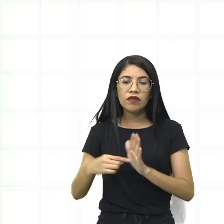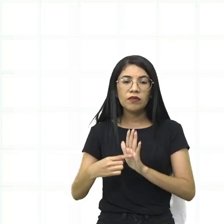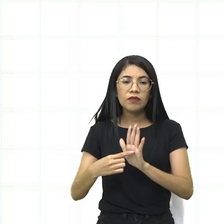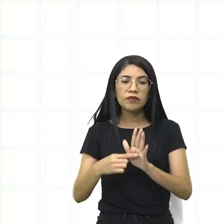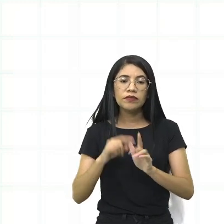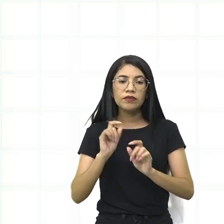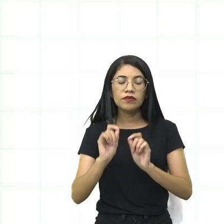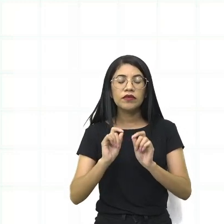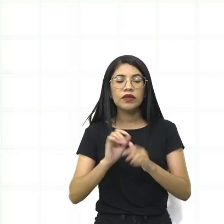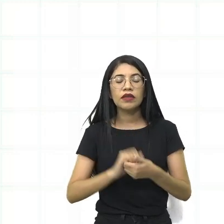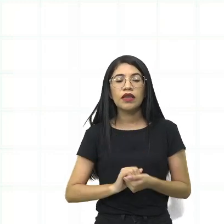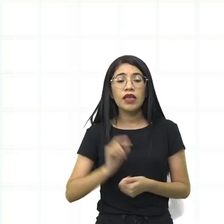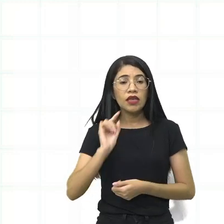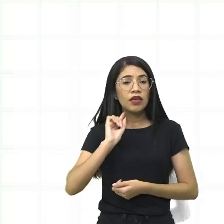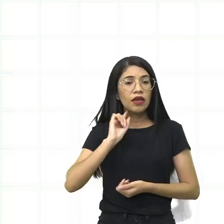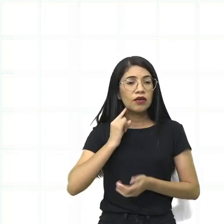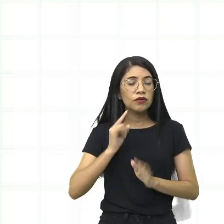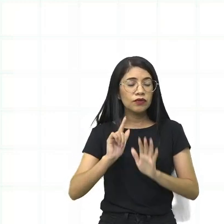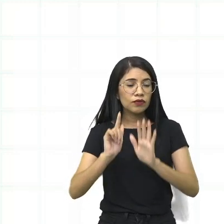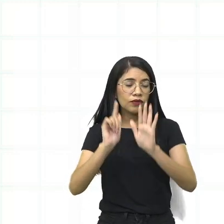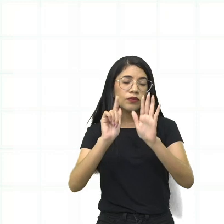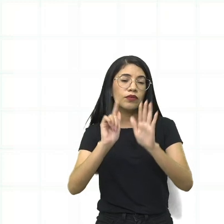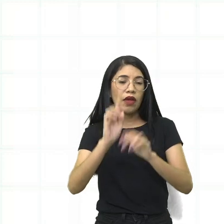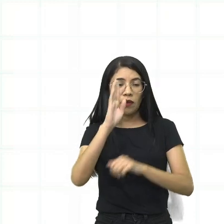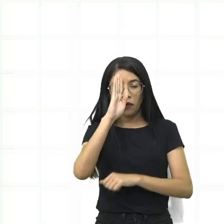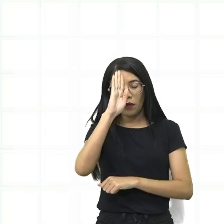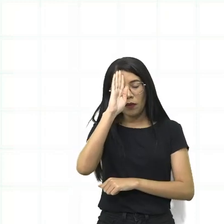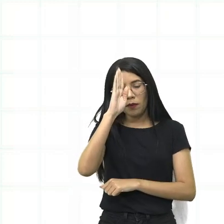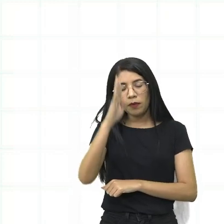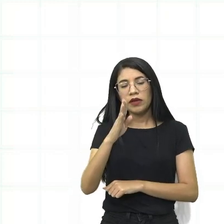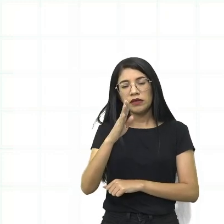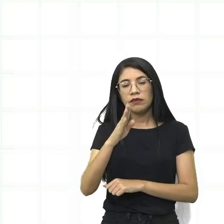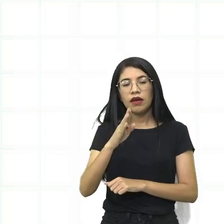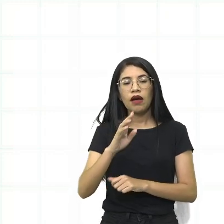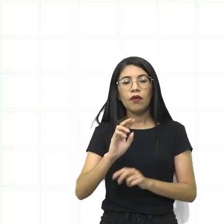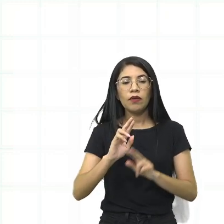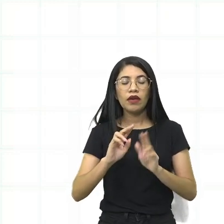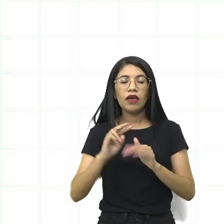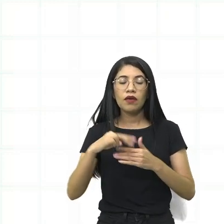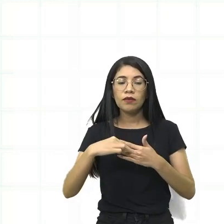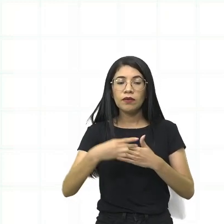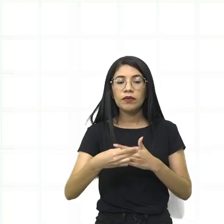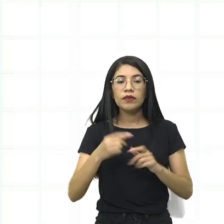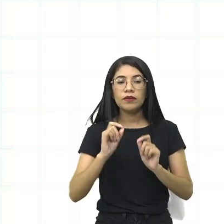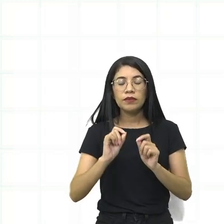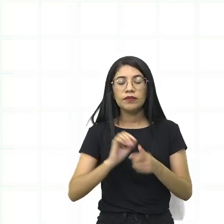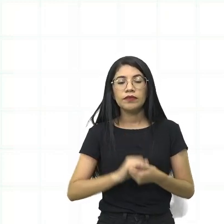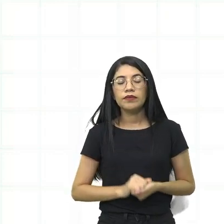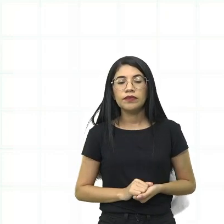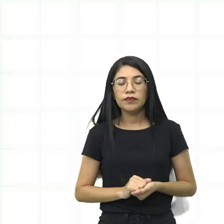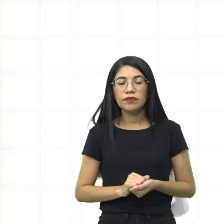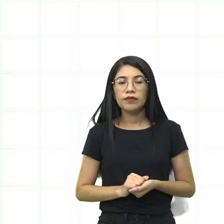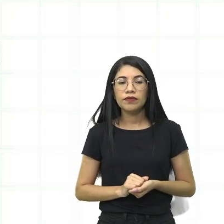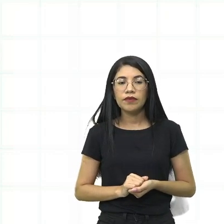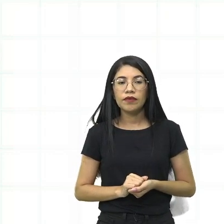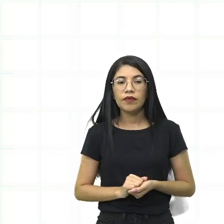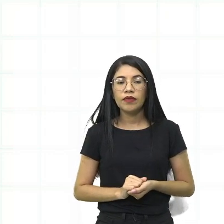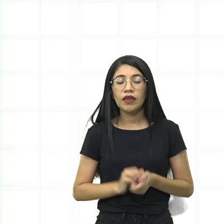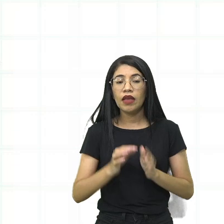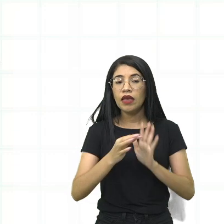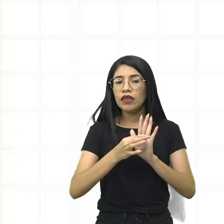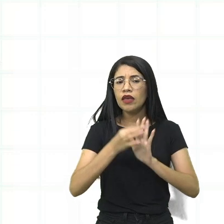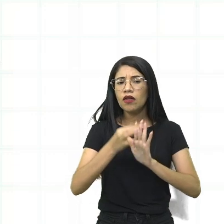mostrar que a emissão de gases de efeito estufa é a principal causa dessas mudanças. E aí eu tenho uma opinião